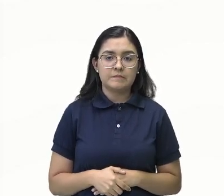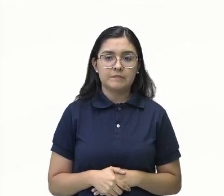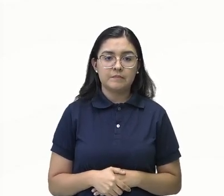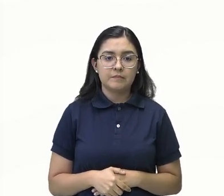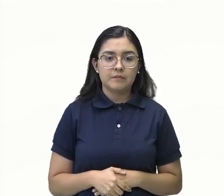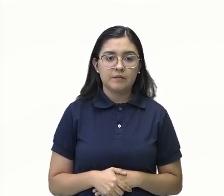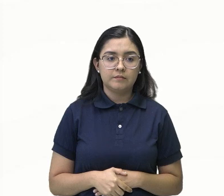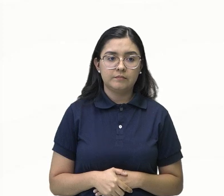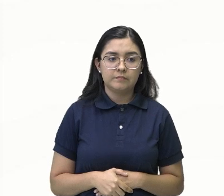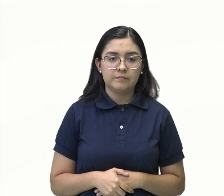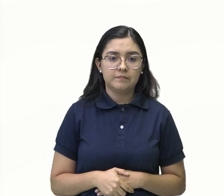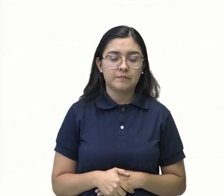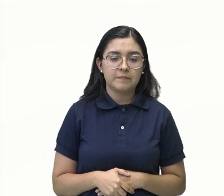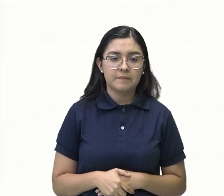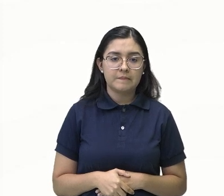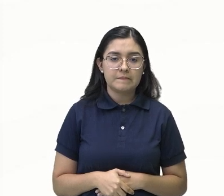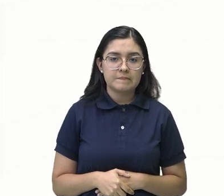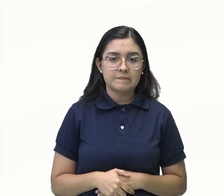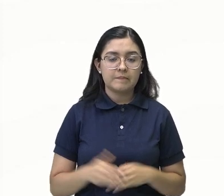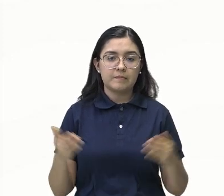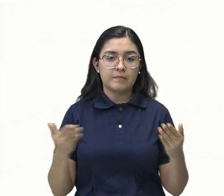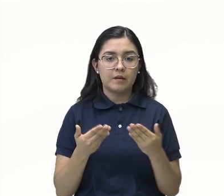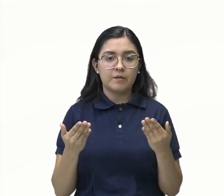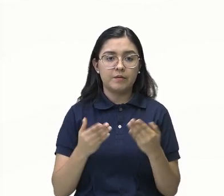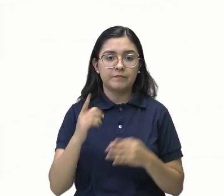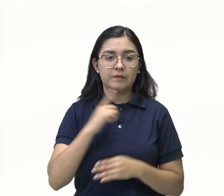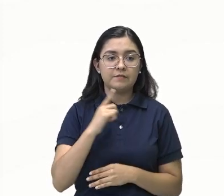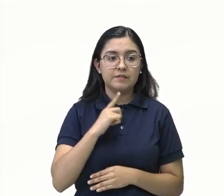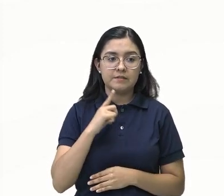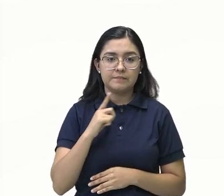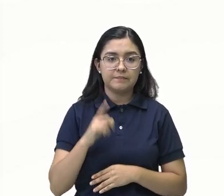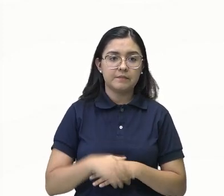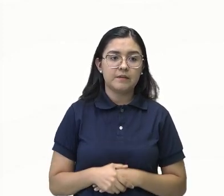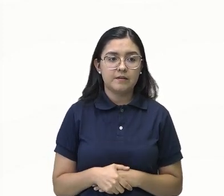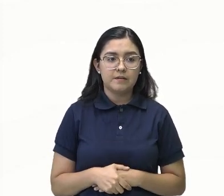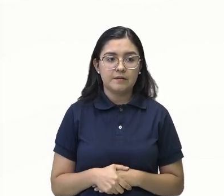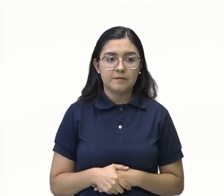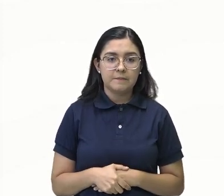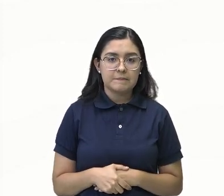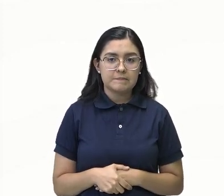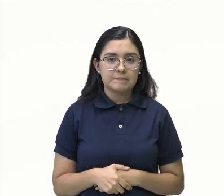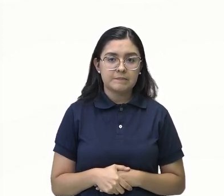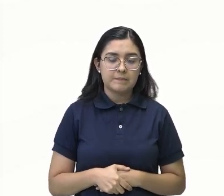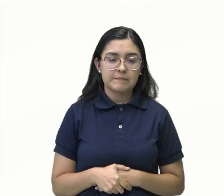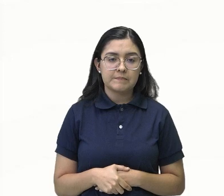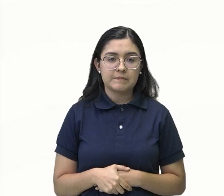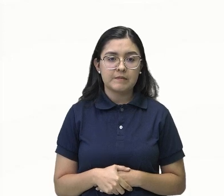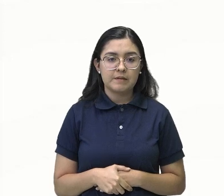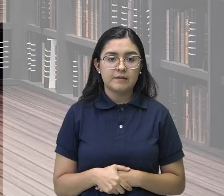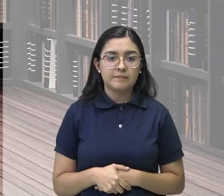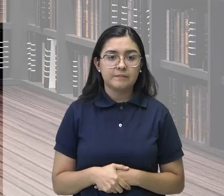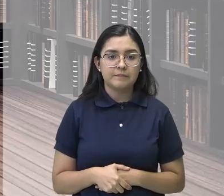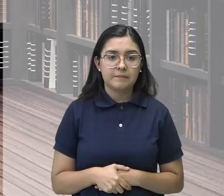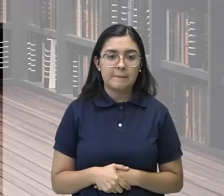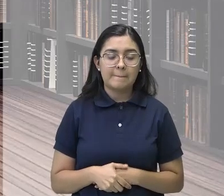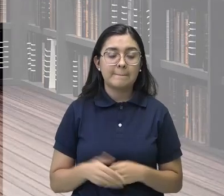diferentes. Agora, nós vamos ter a nossa permutação